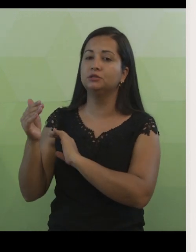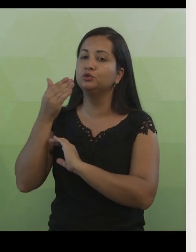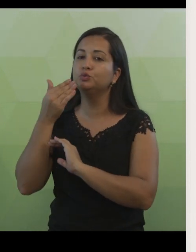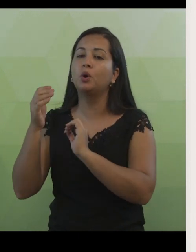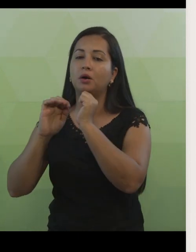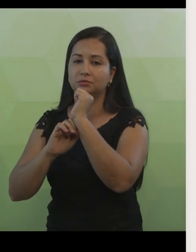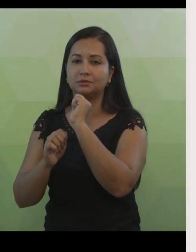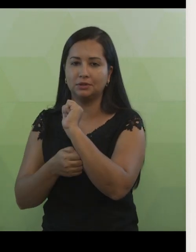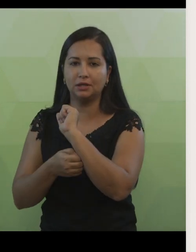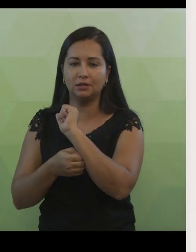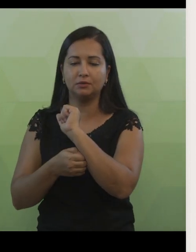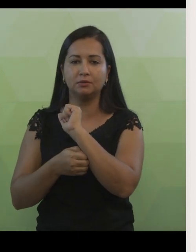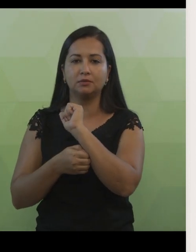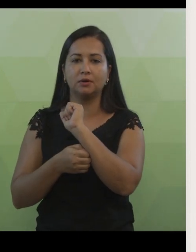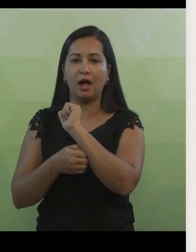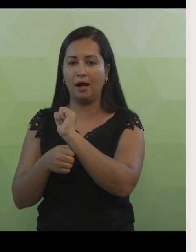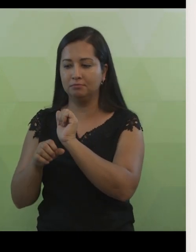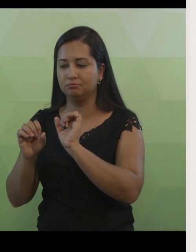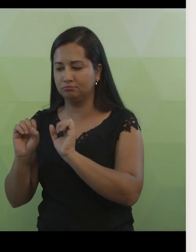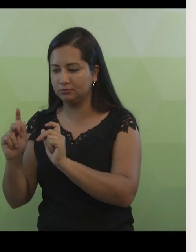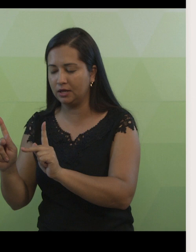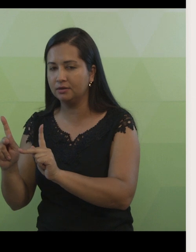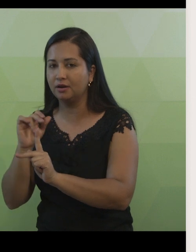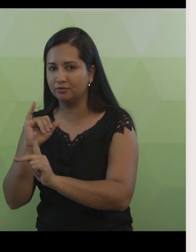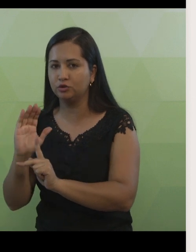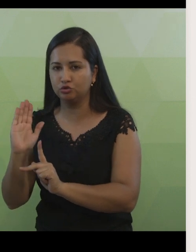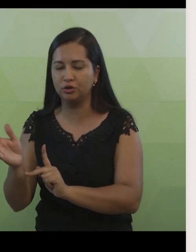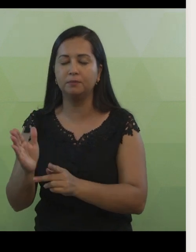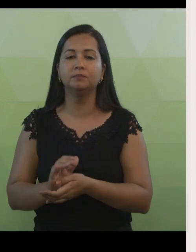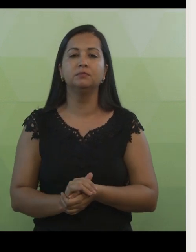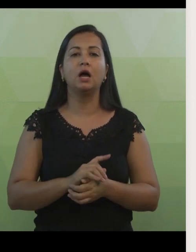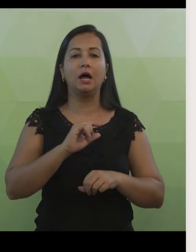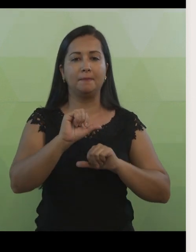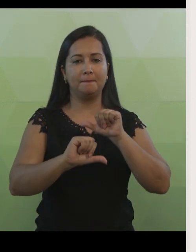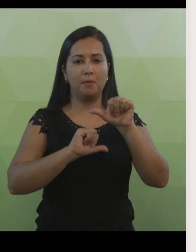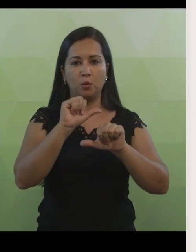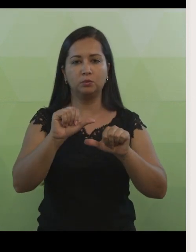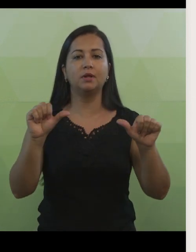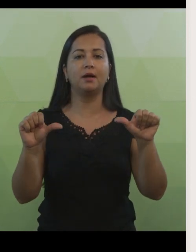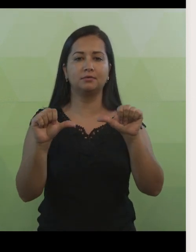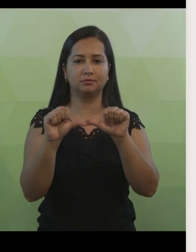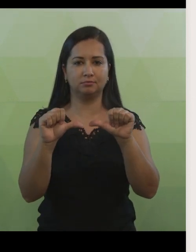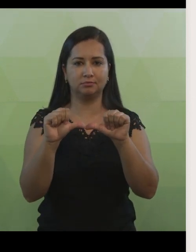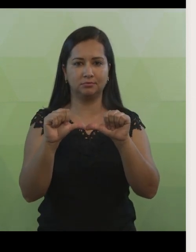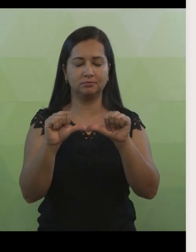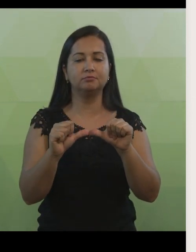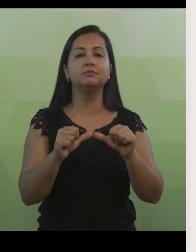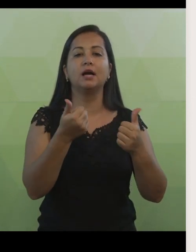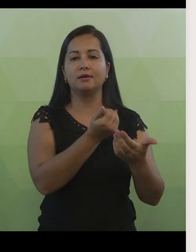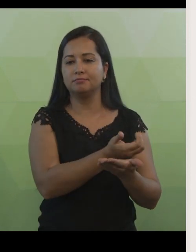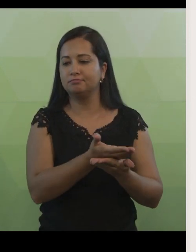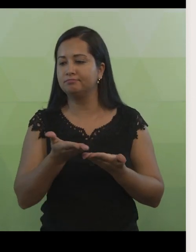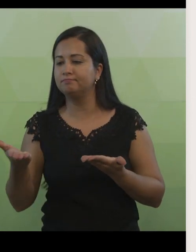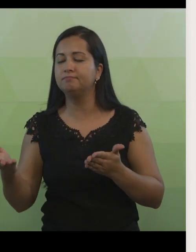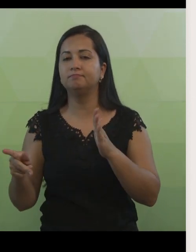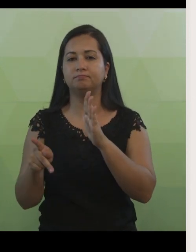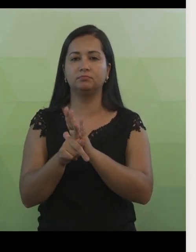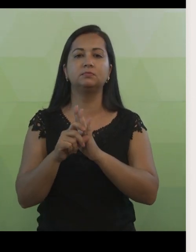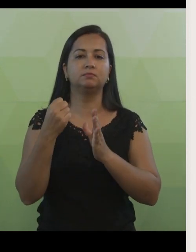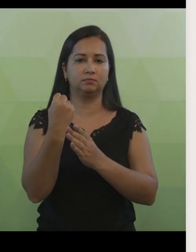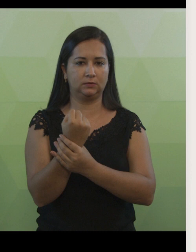simétrica do processo. A imagem nos mostra como podemos utilizar a criptografia simétrica para